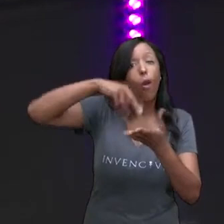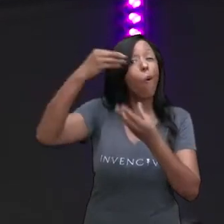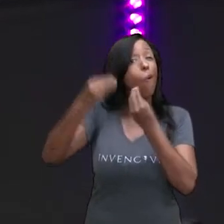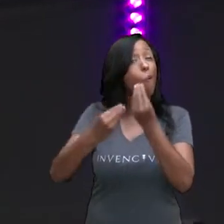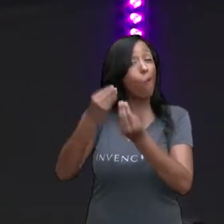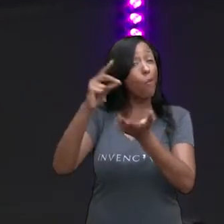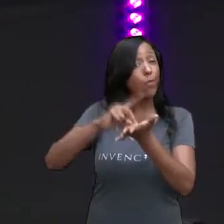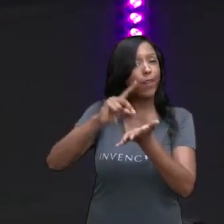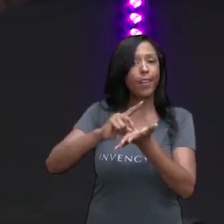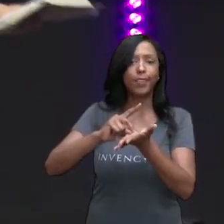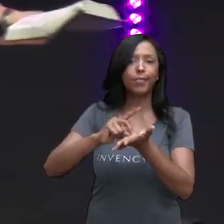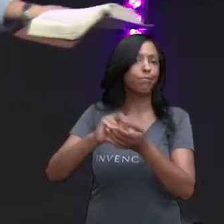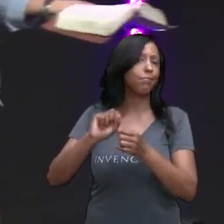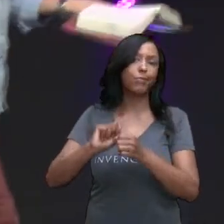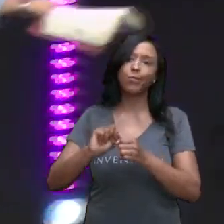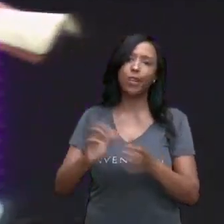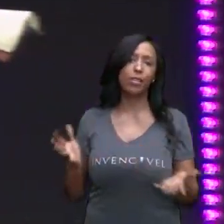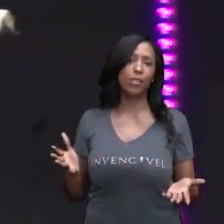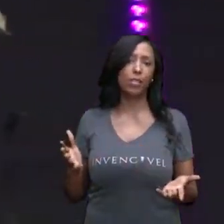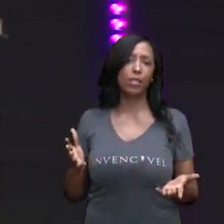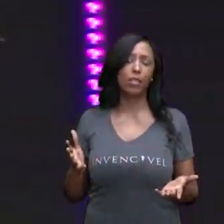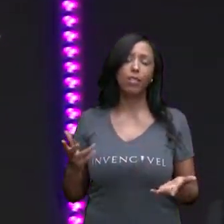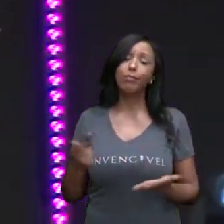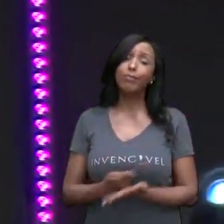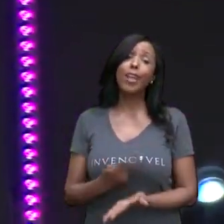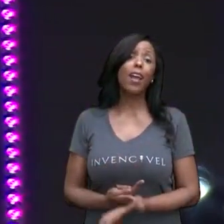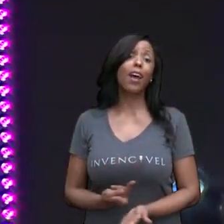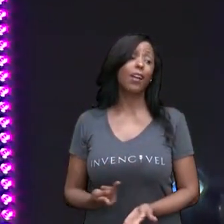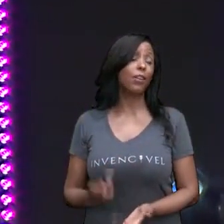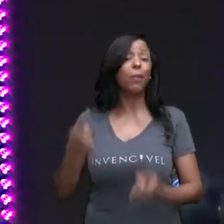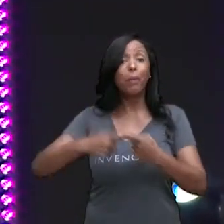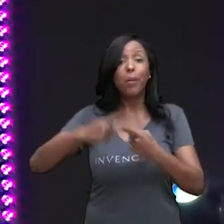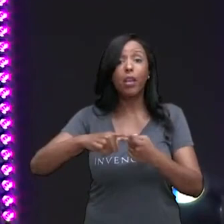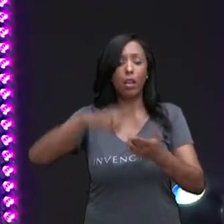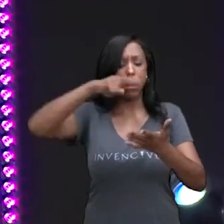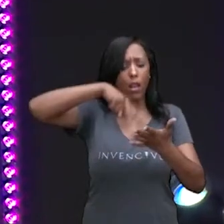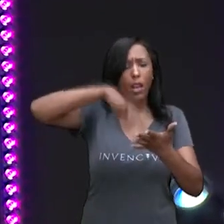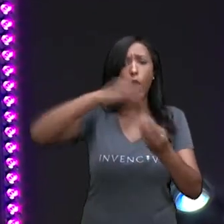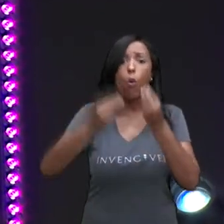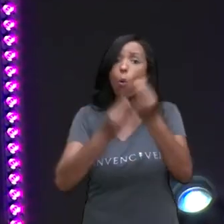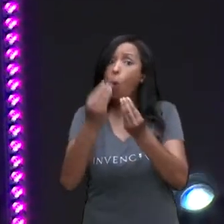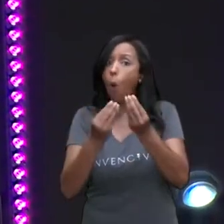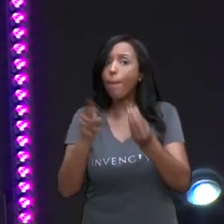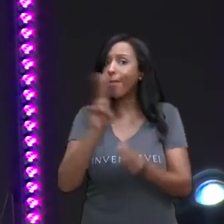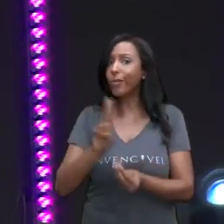E aí dá errado. Porque o manual está aqui, ó. O manual é a palavra de Deus.